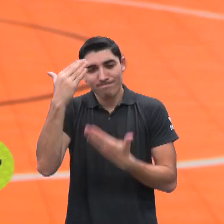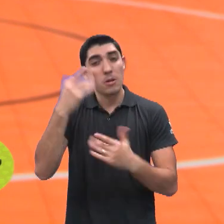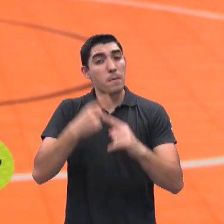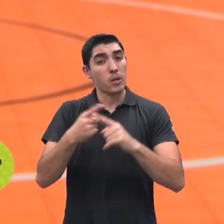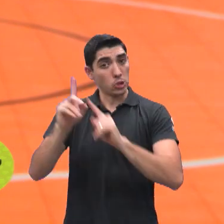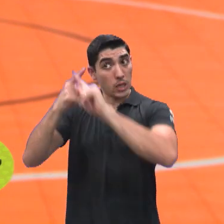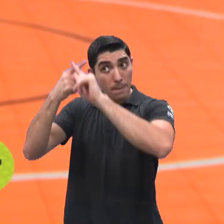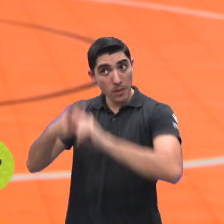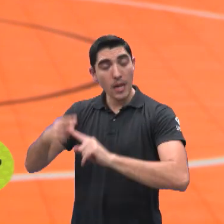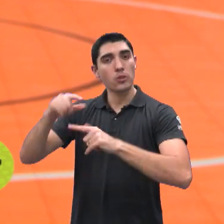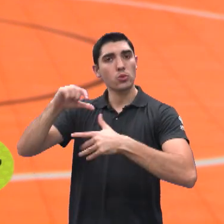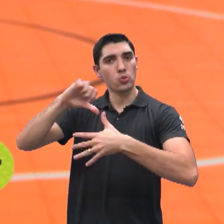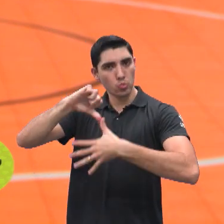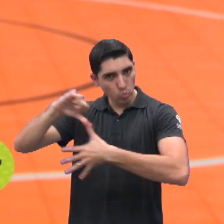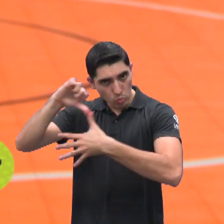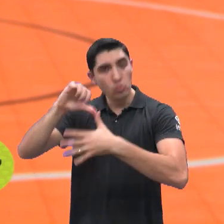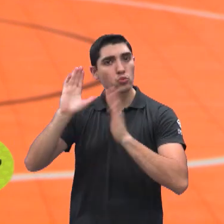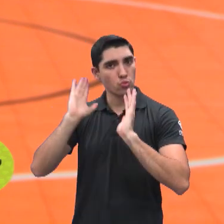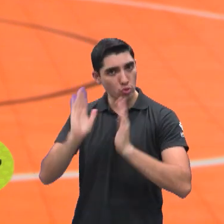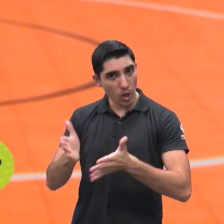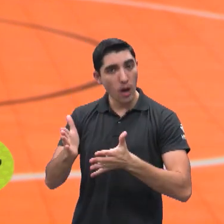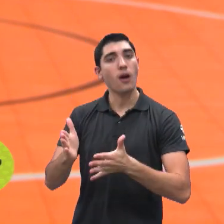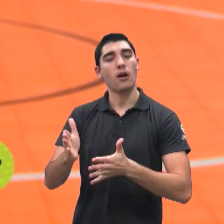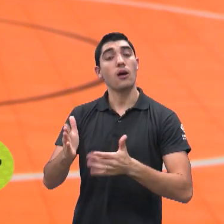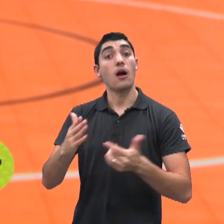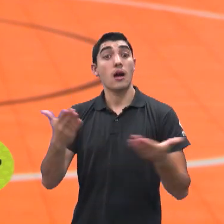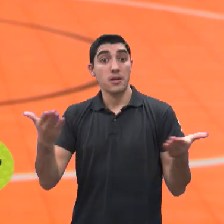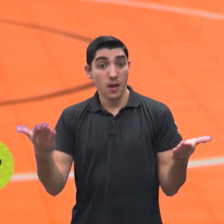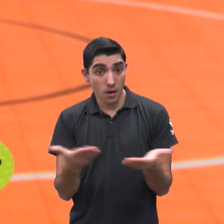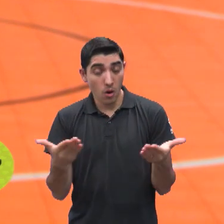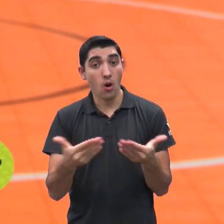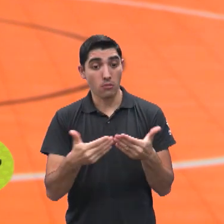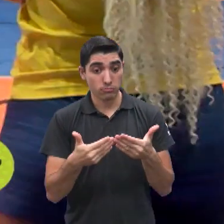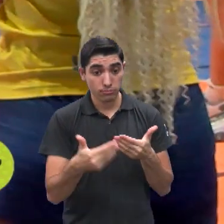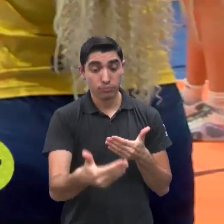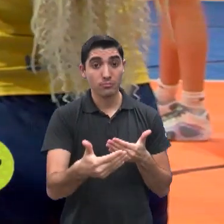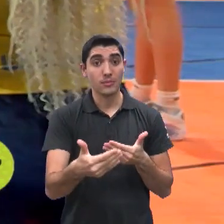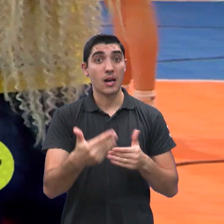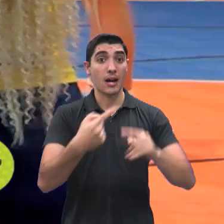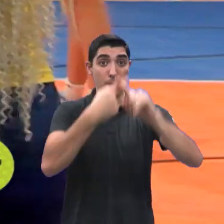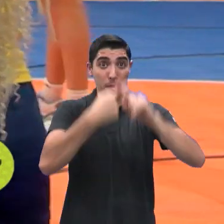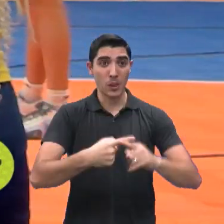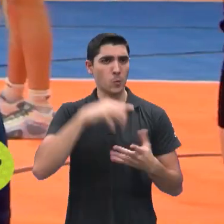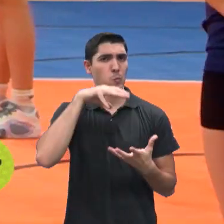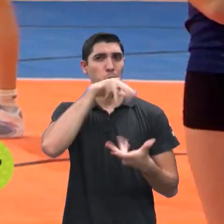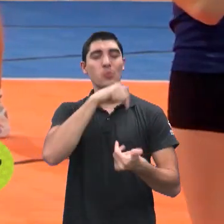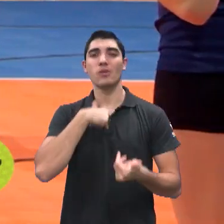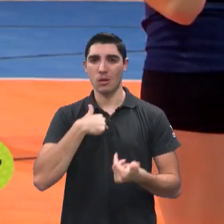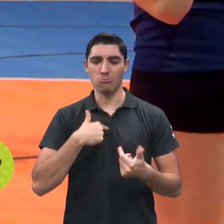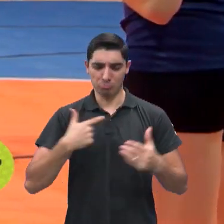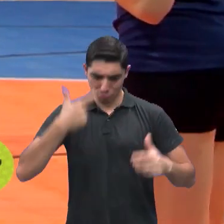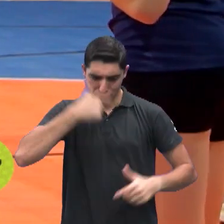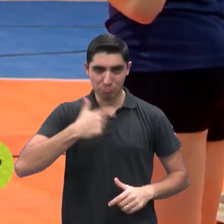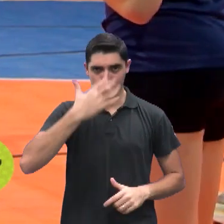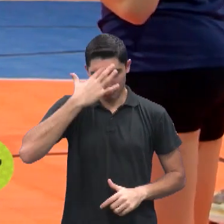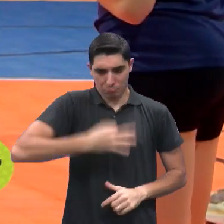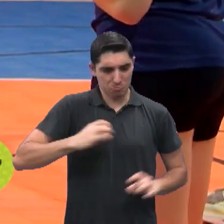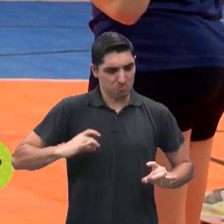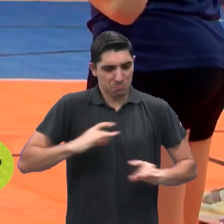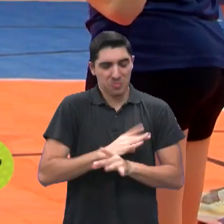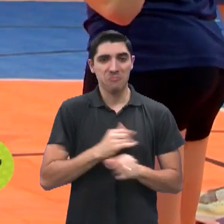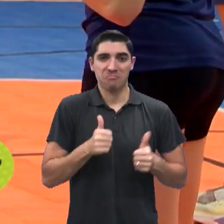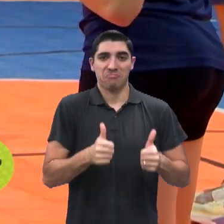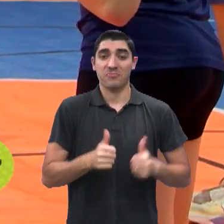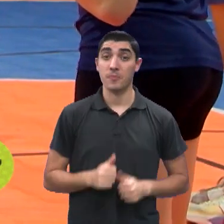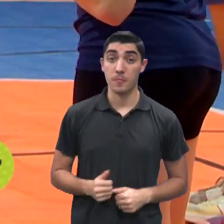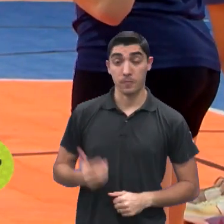Sul-Americano, na Copa América e agora estou pronta para a Copa do Mundo. Para as atletas, a presença da Ana fora